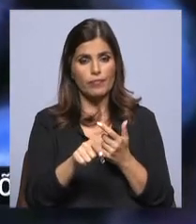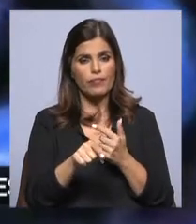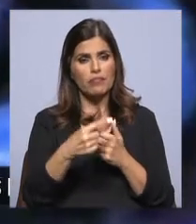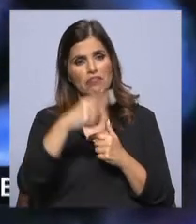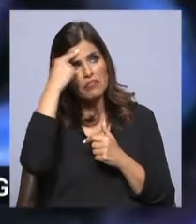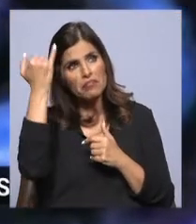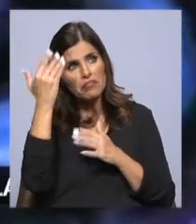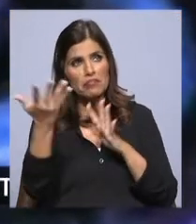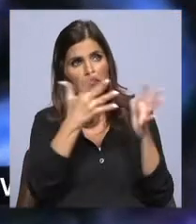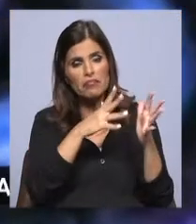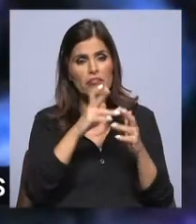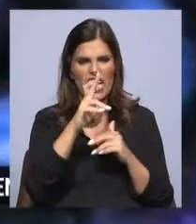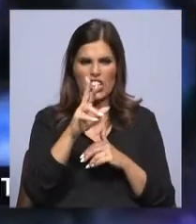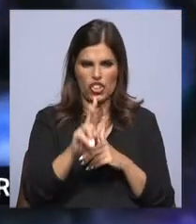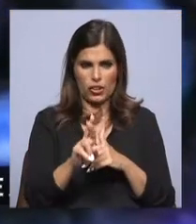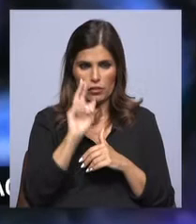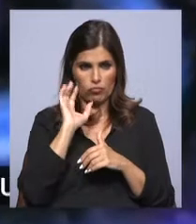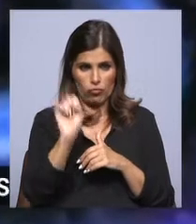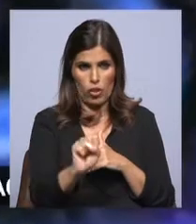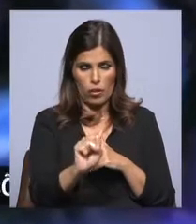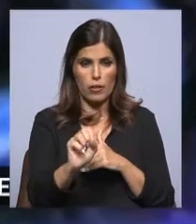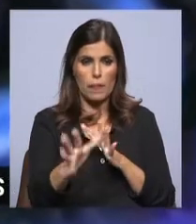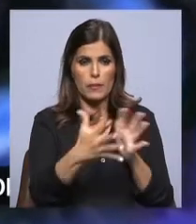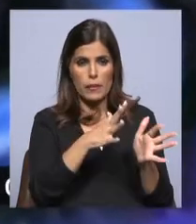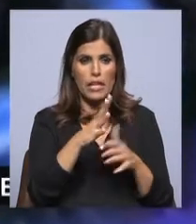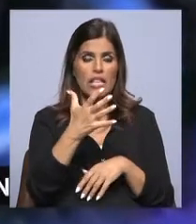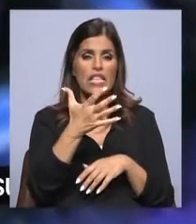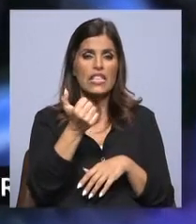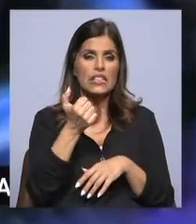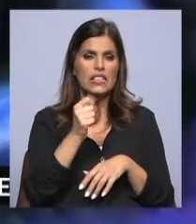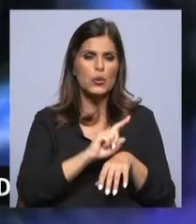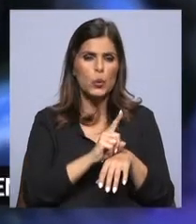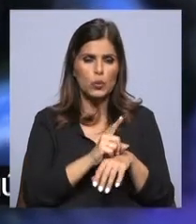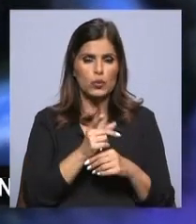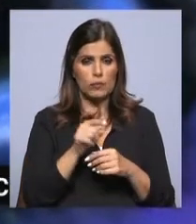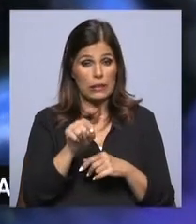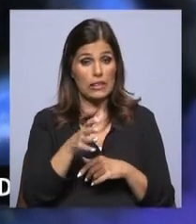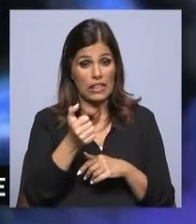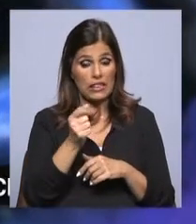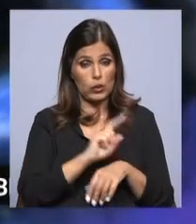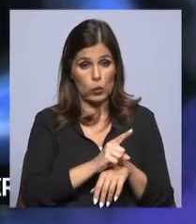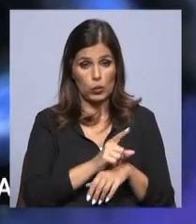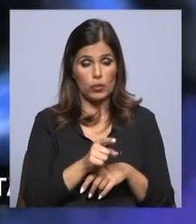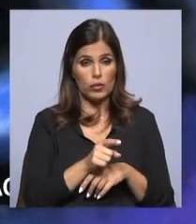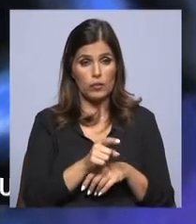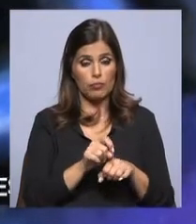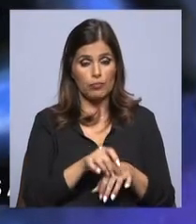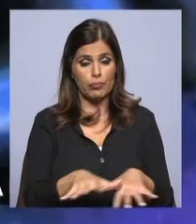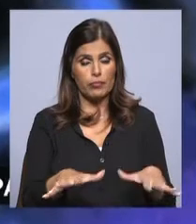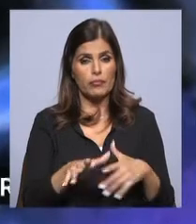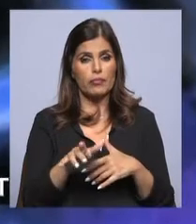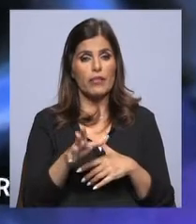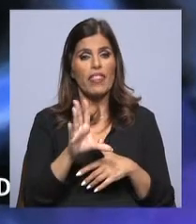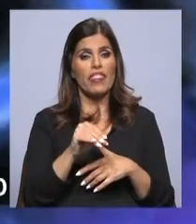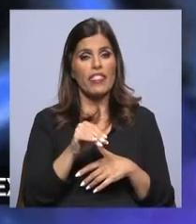ideia, estes raios-x que foram detectados duraram cerca de 15 segundos, e nesses 15 segundos derramaram cerca de